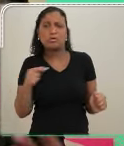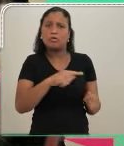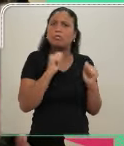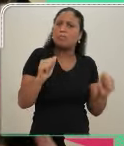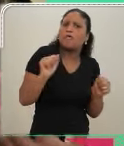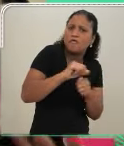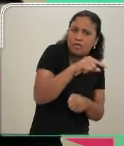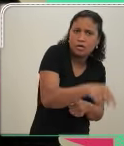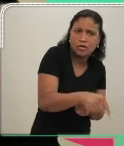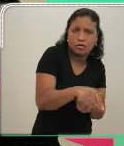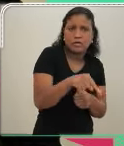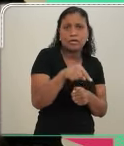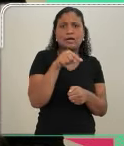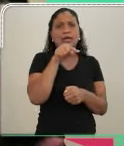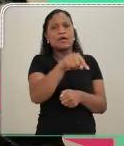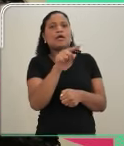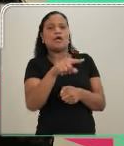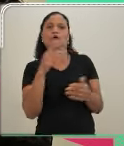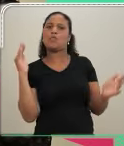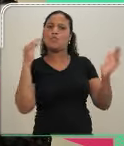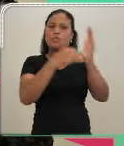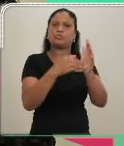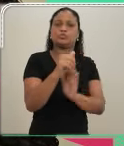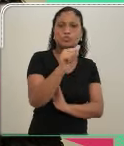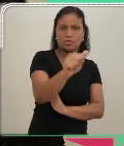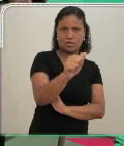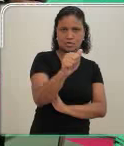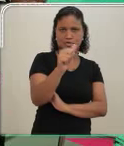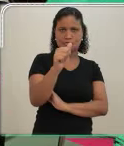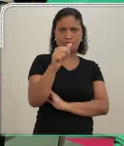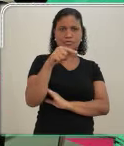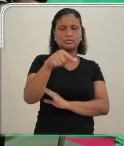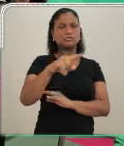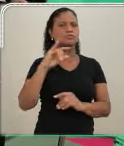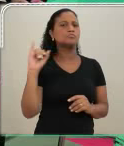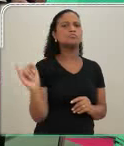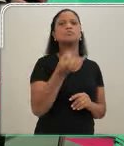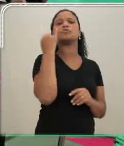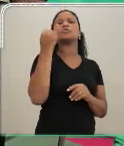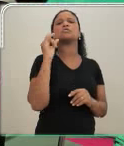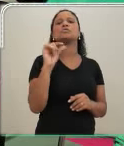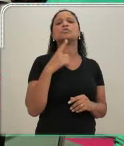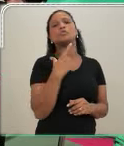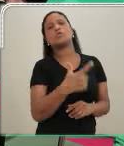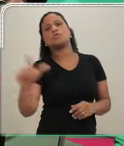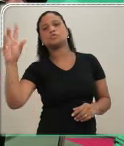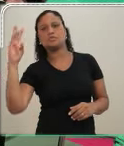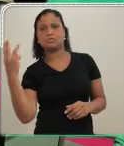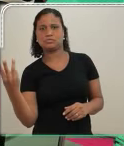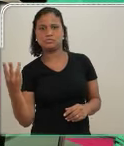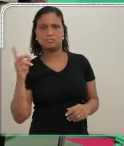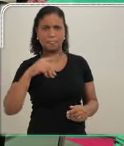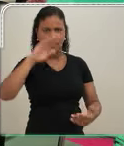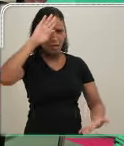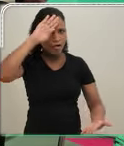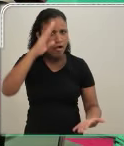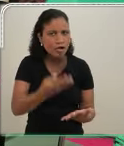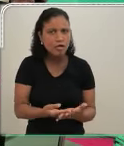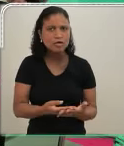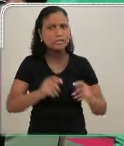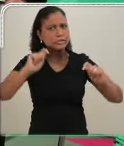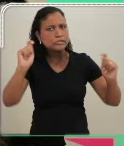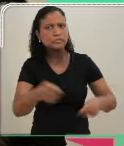tipo, se ele pudesse fazer isso, se ele pudesse fazer aquilo. E o último A, mas não menos importante que os outros 3,